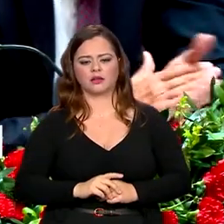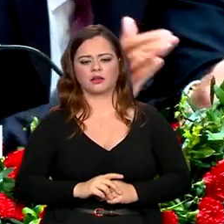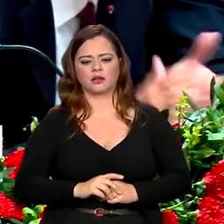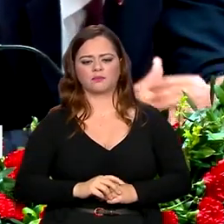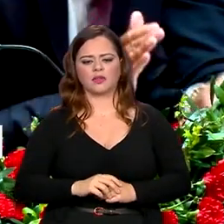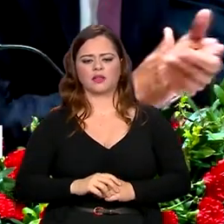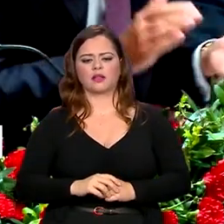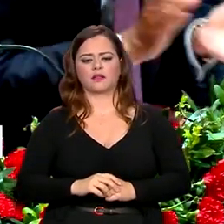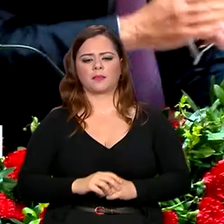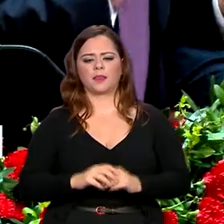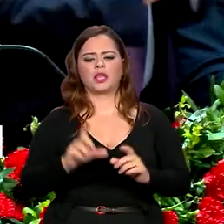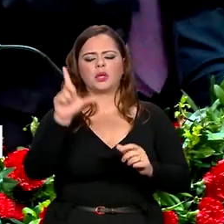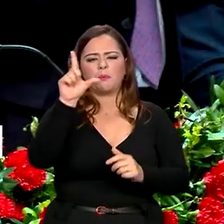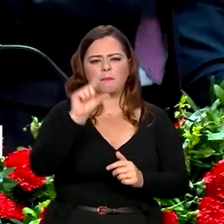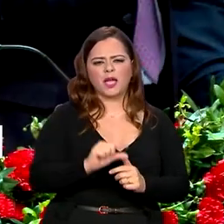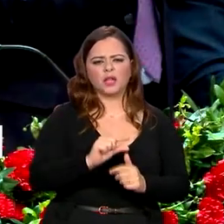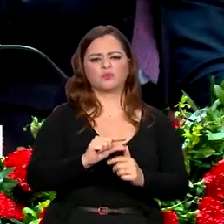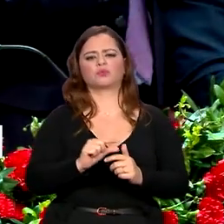fascismo político.